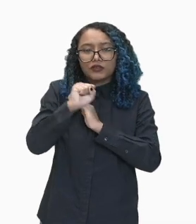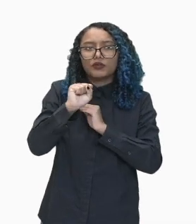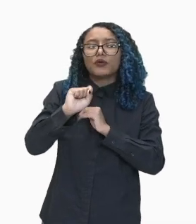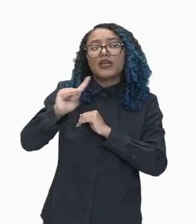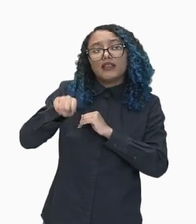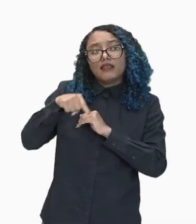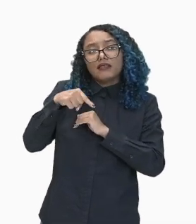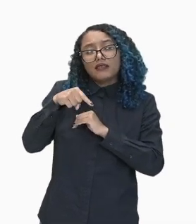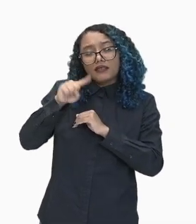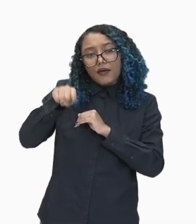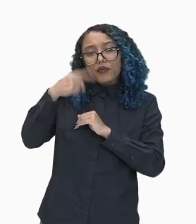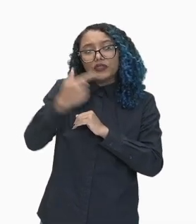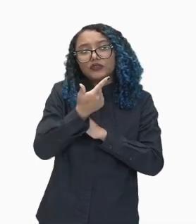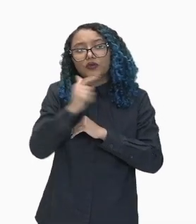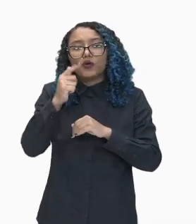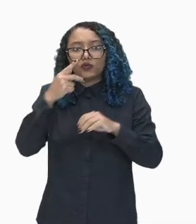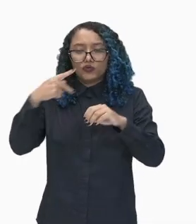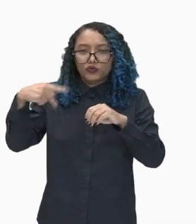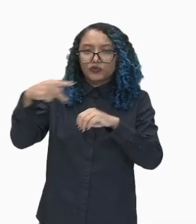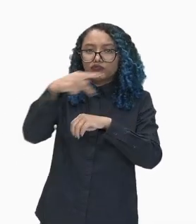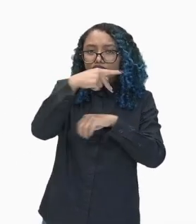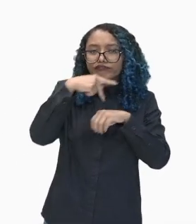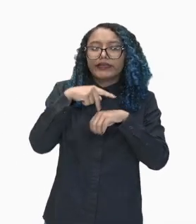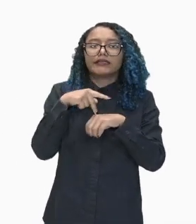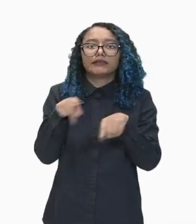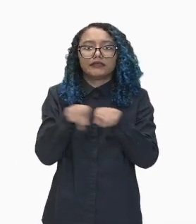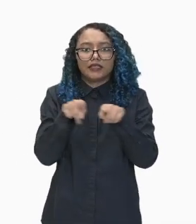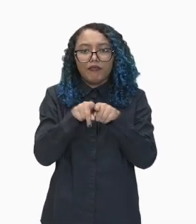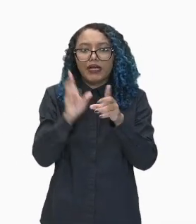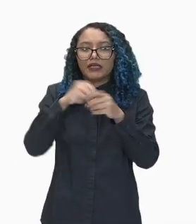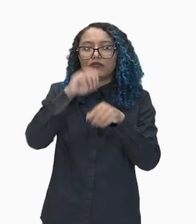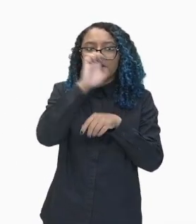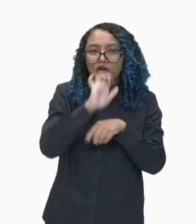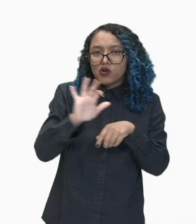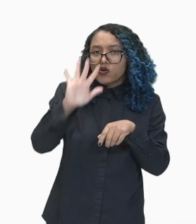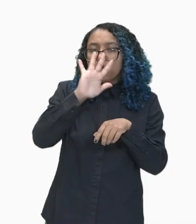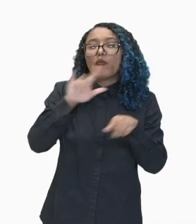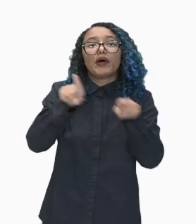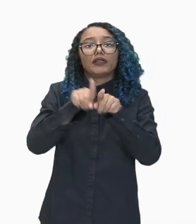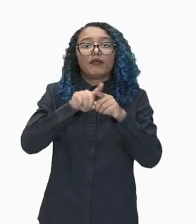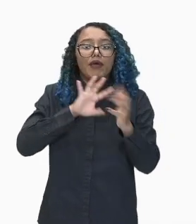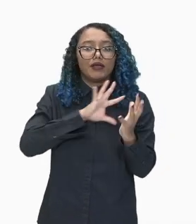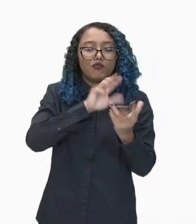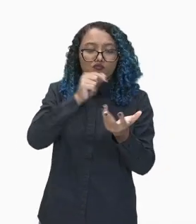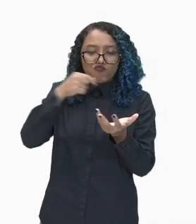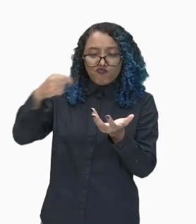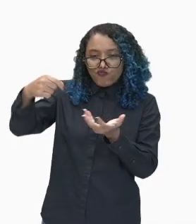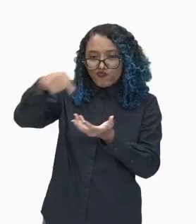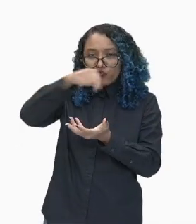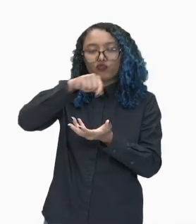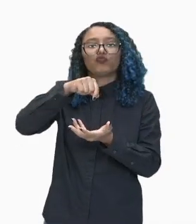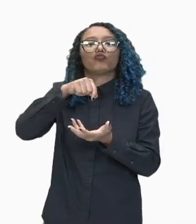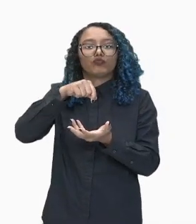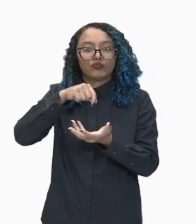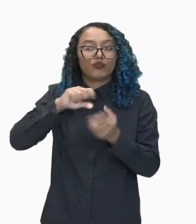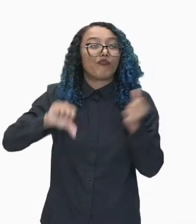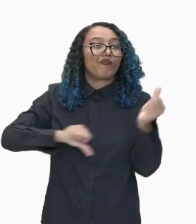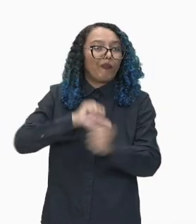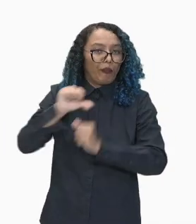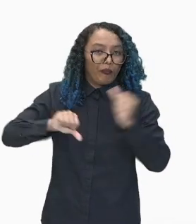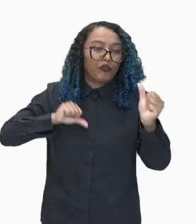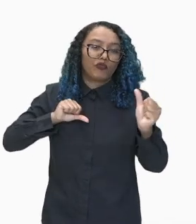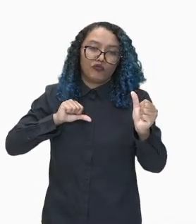Europa Ocidental e depois no mundo. Então mudou toda a maneira de organizar a sociedade, não é isso? Vejam